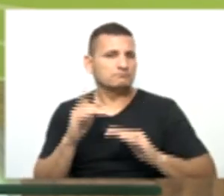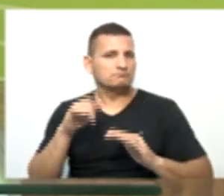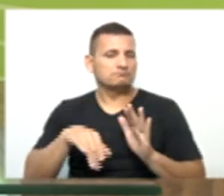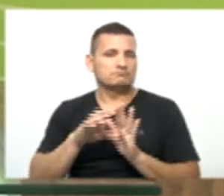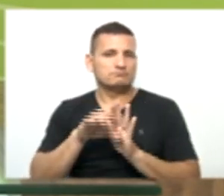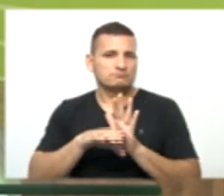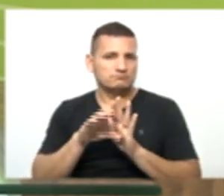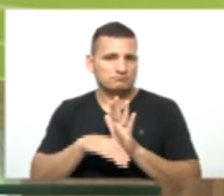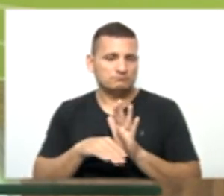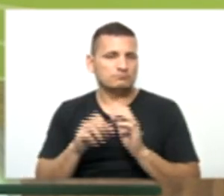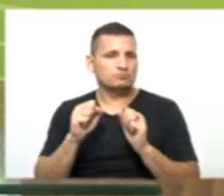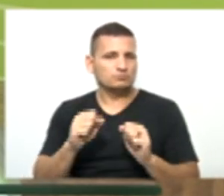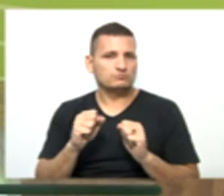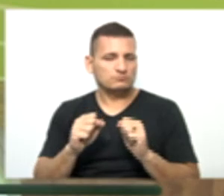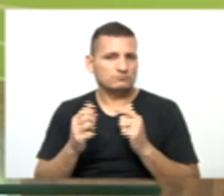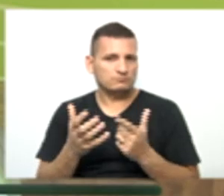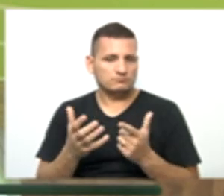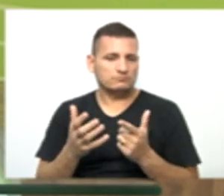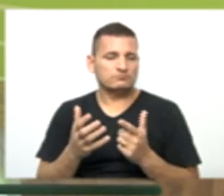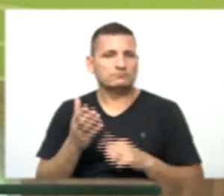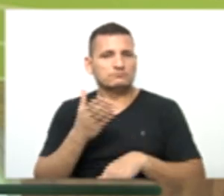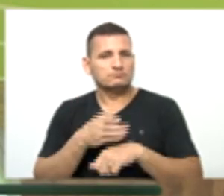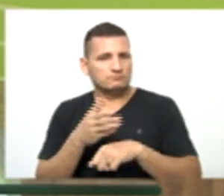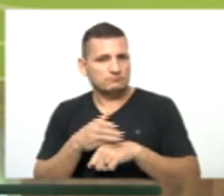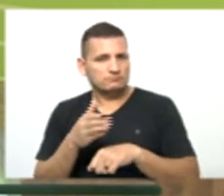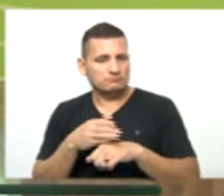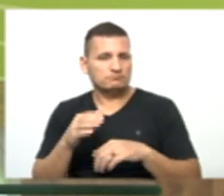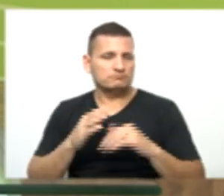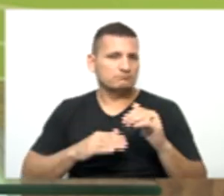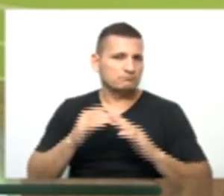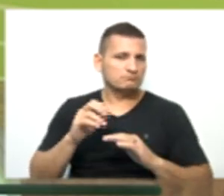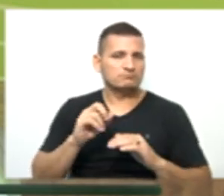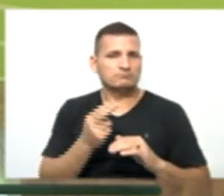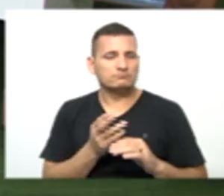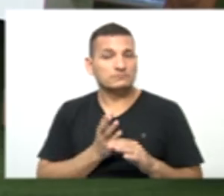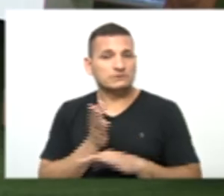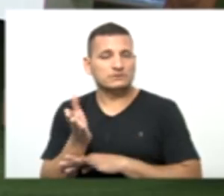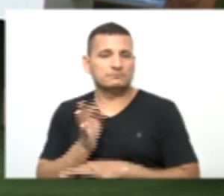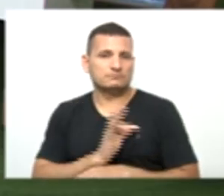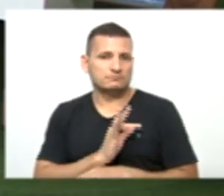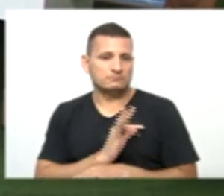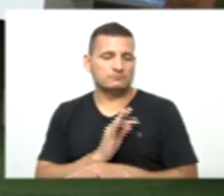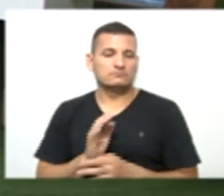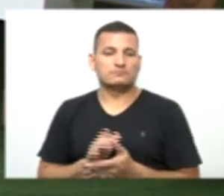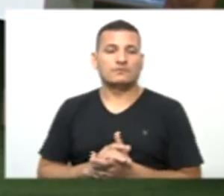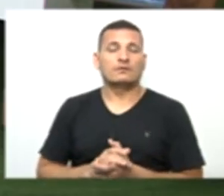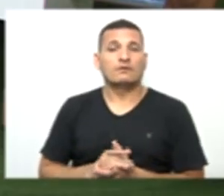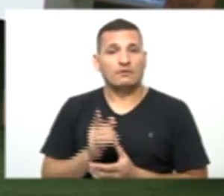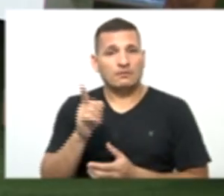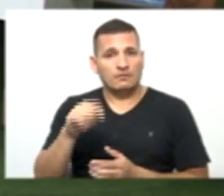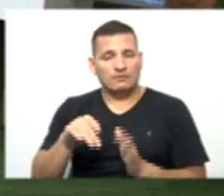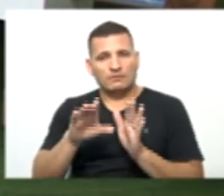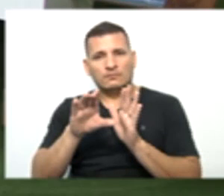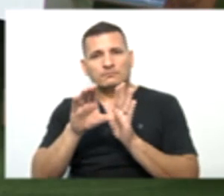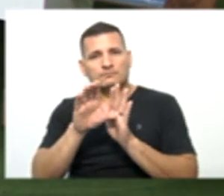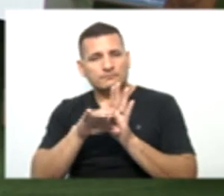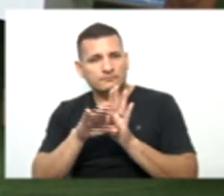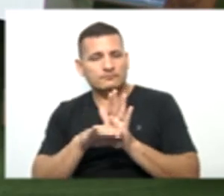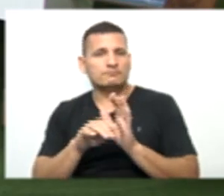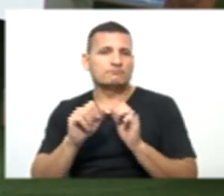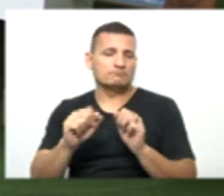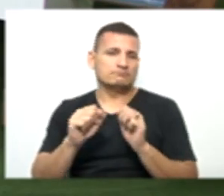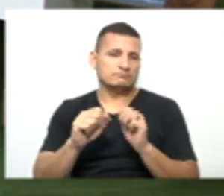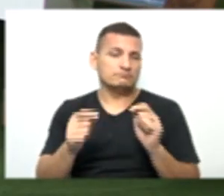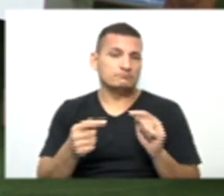conceito que pode ser considerado para a prática profissional ou para a visita técnica? Esse é o conceito que pode ser considerado para